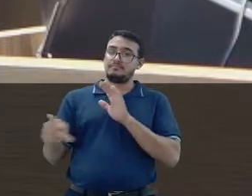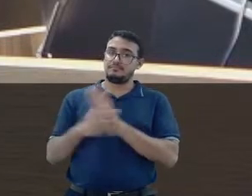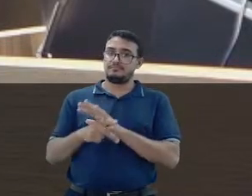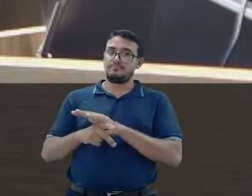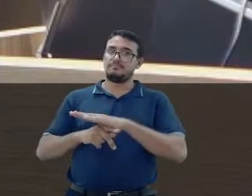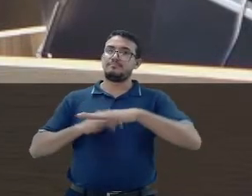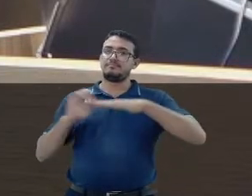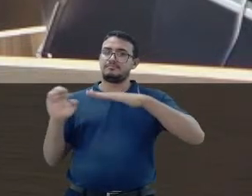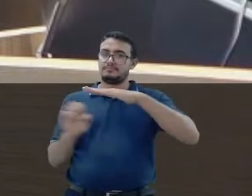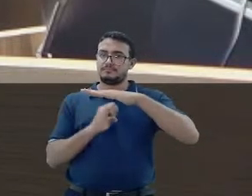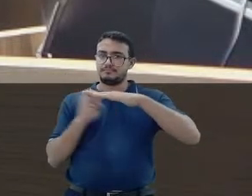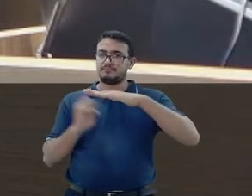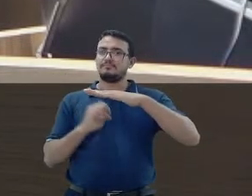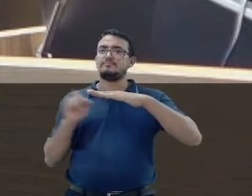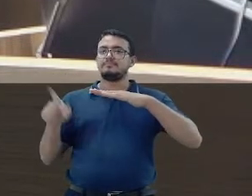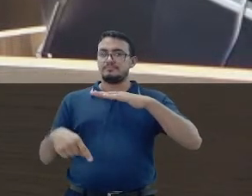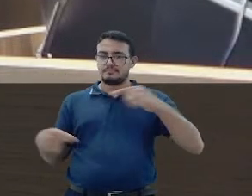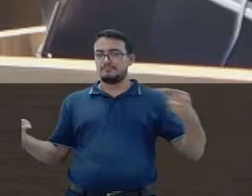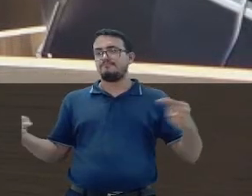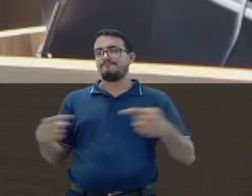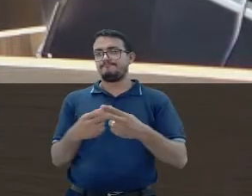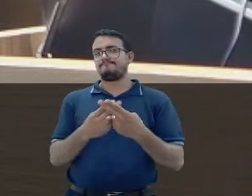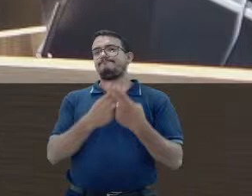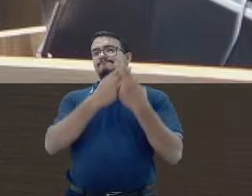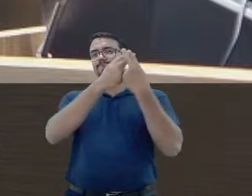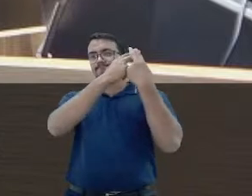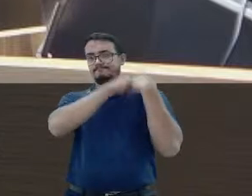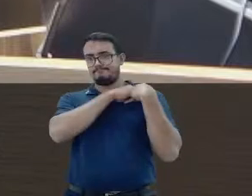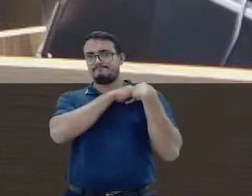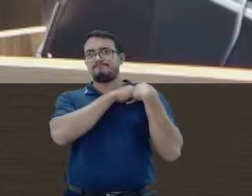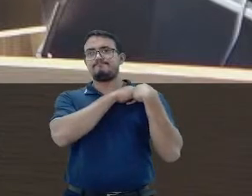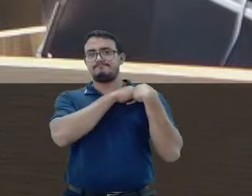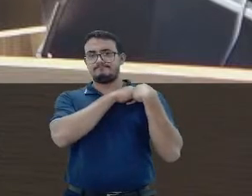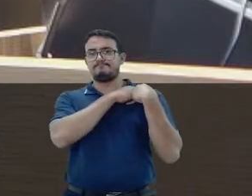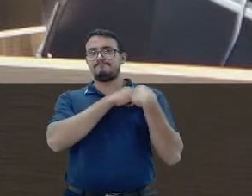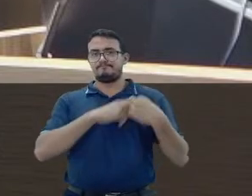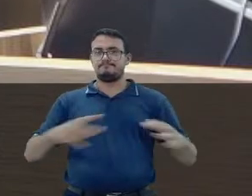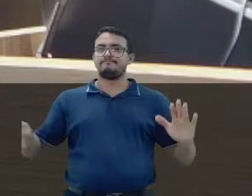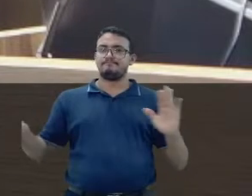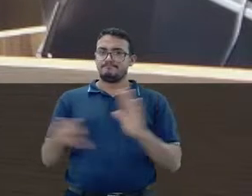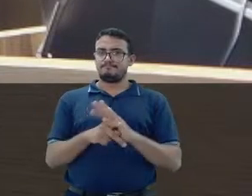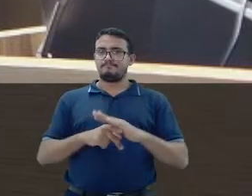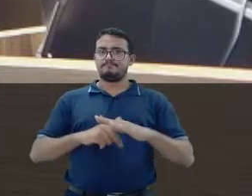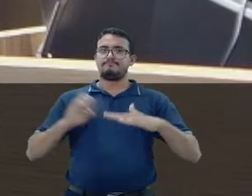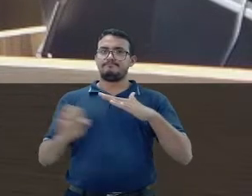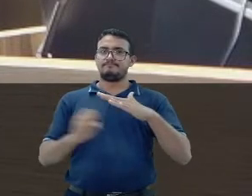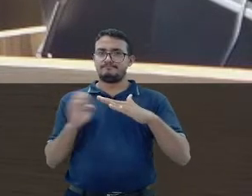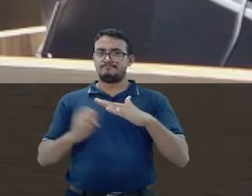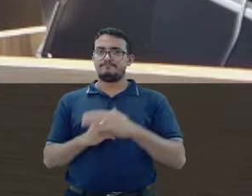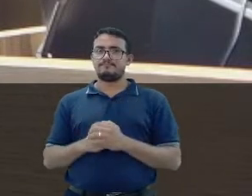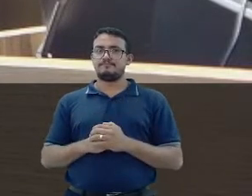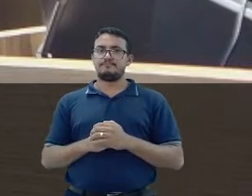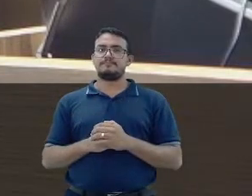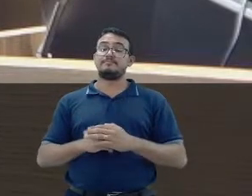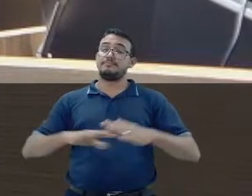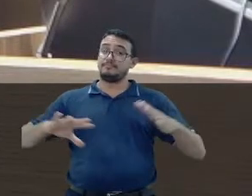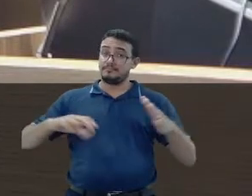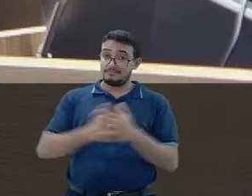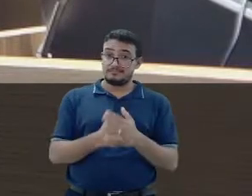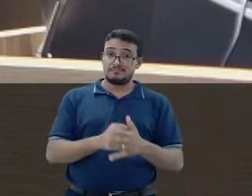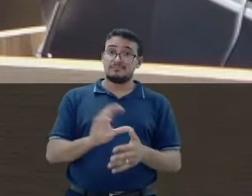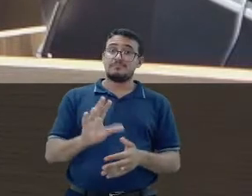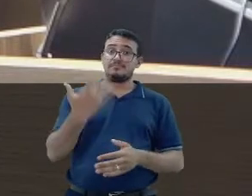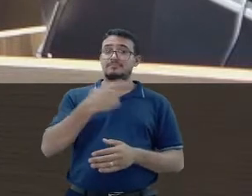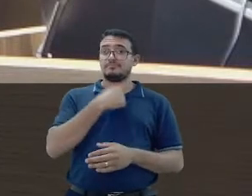na responsabilidade objetiva decorrente do contrato de transporte. É essa a questão que envolve o acidente com morte e a responsabilidade.